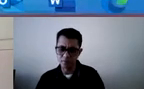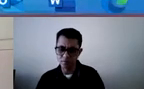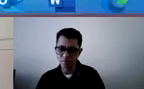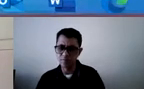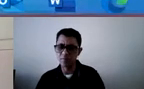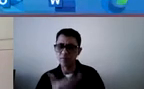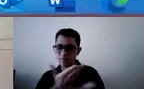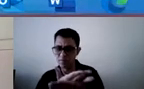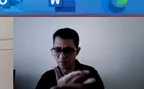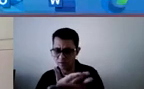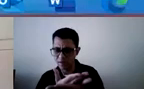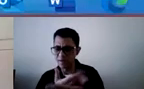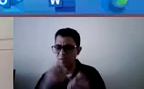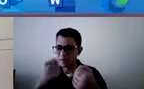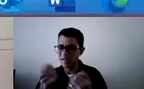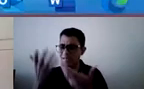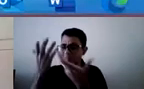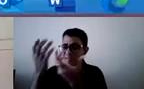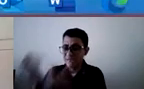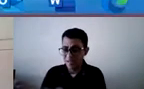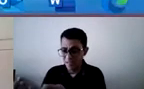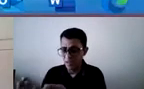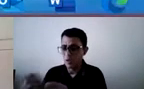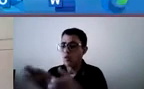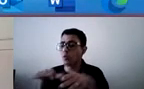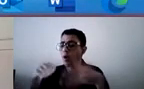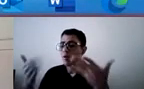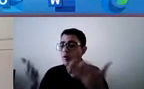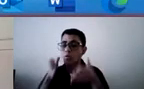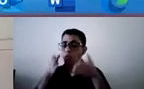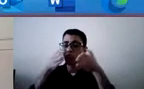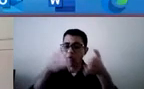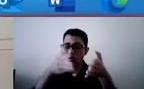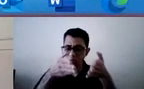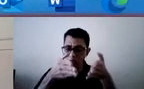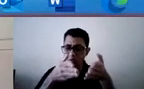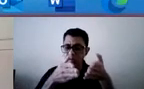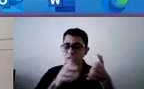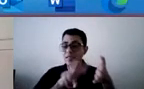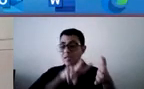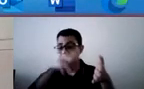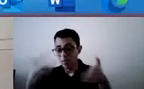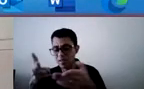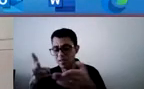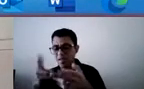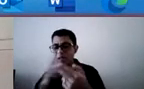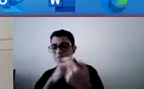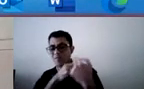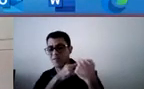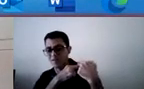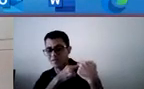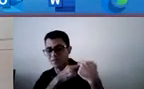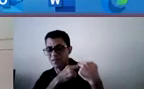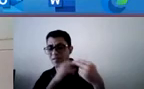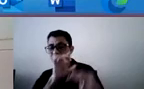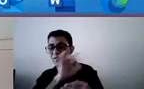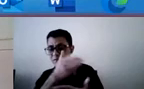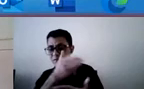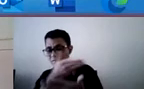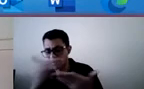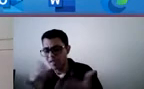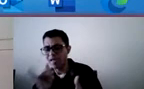abraçar o que, de fato, qual era o nosso foco. Em cima disso, vem as responsabilidades. Isso, no dia a dia, cai muito bem. Por exemplo, se a